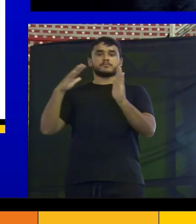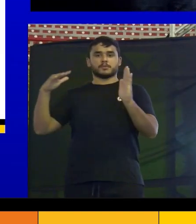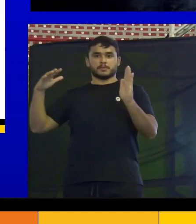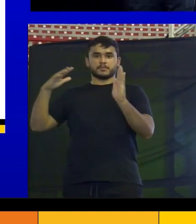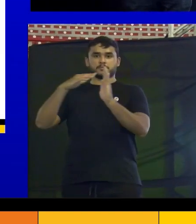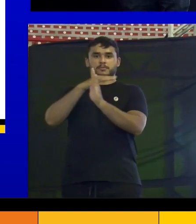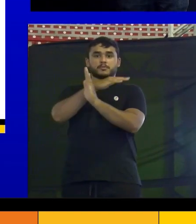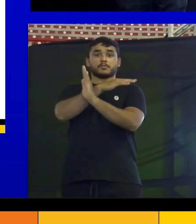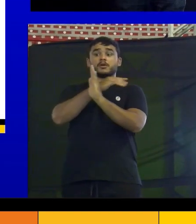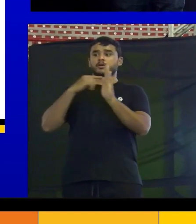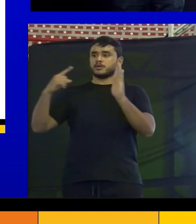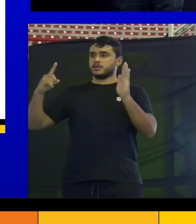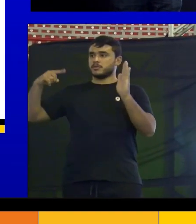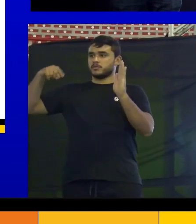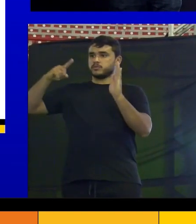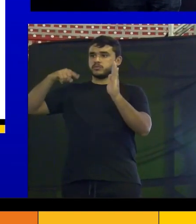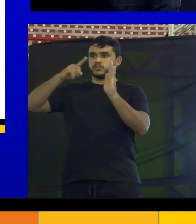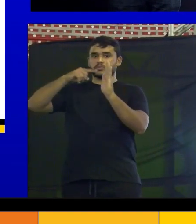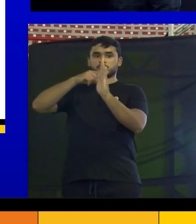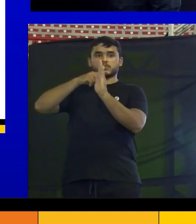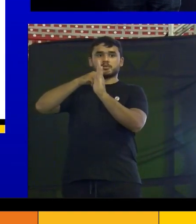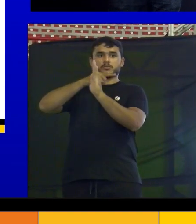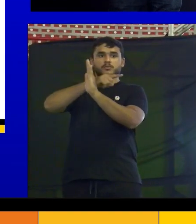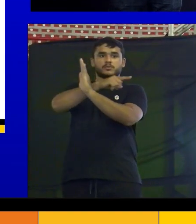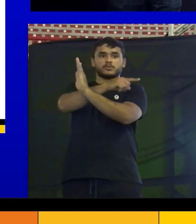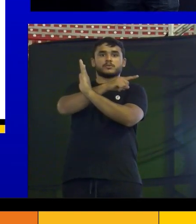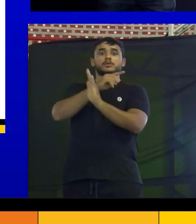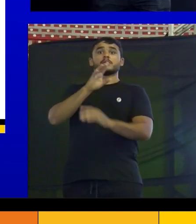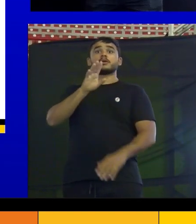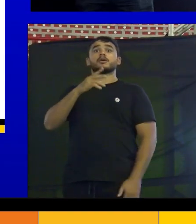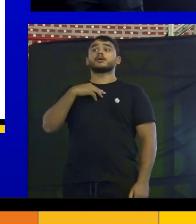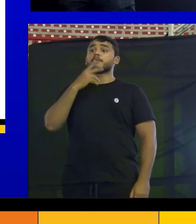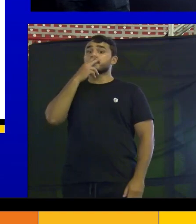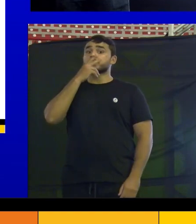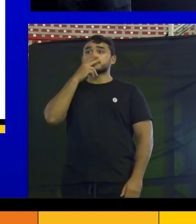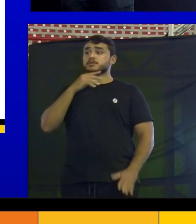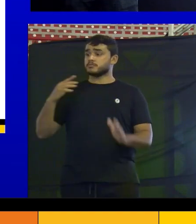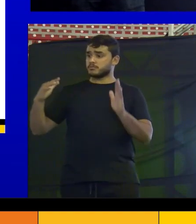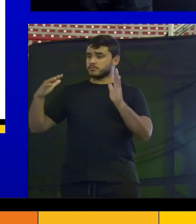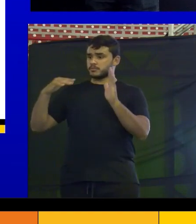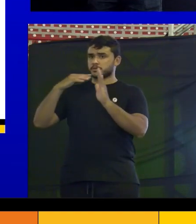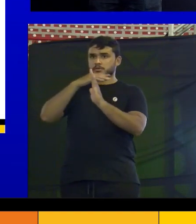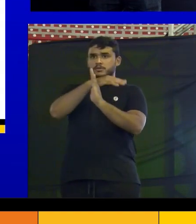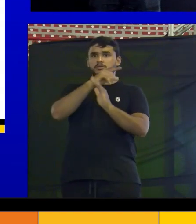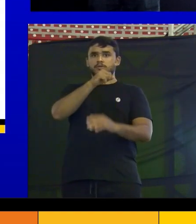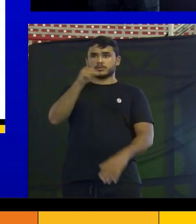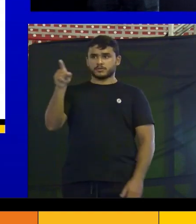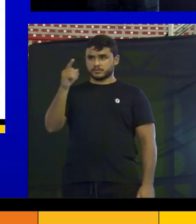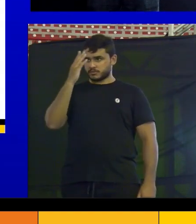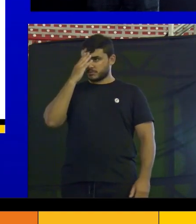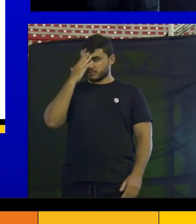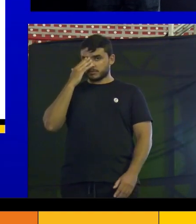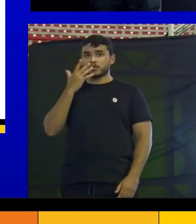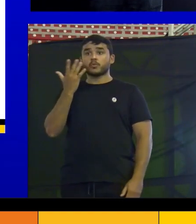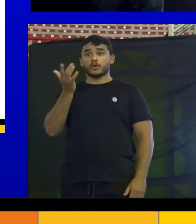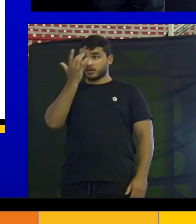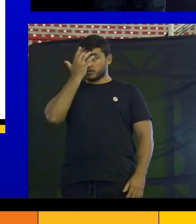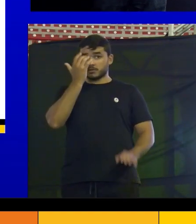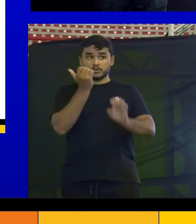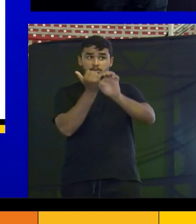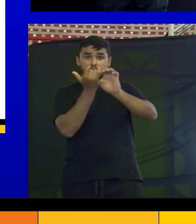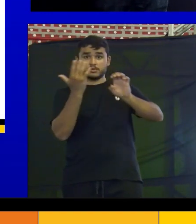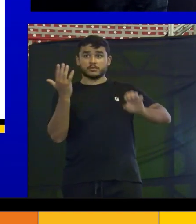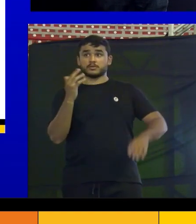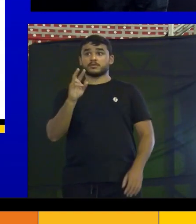de onda. Quem é que não muda? A frequência. Vocês se recordam daquela equação? V